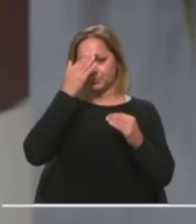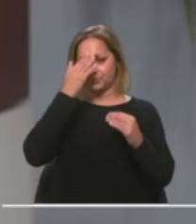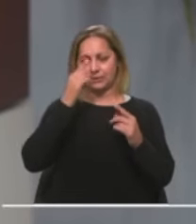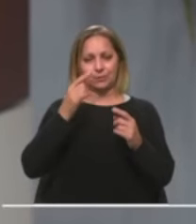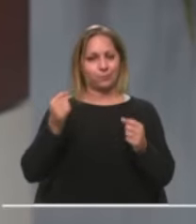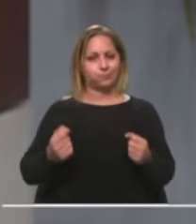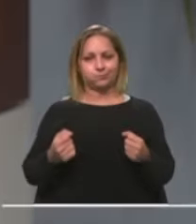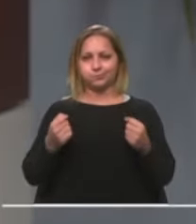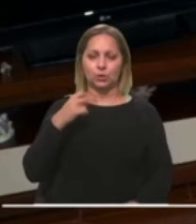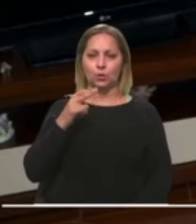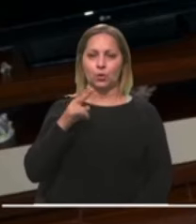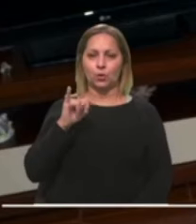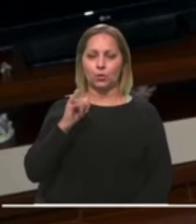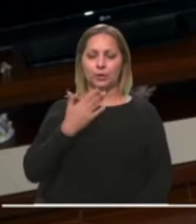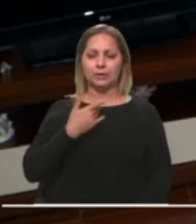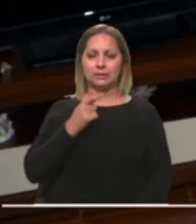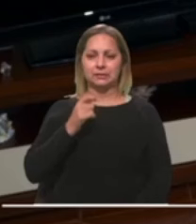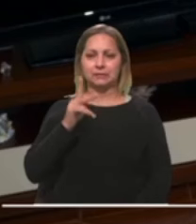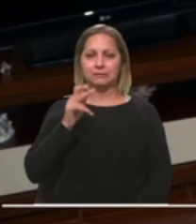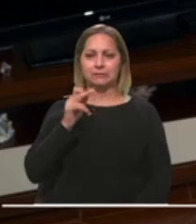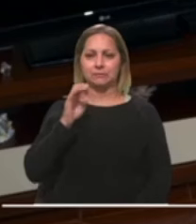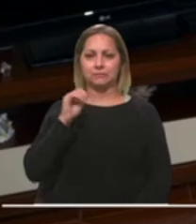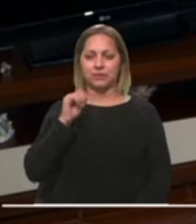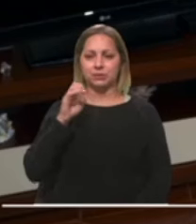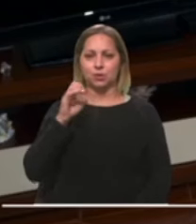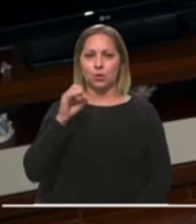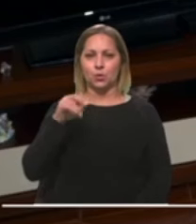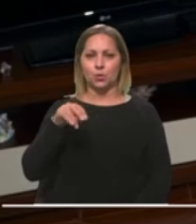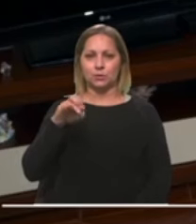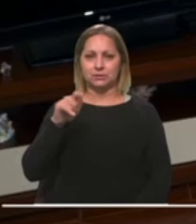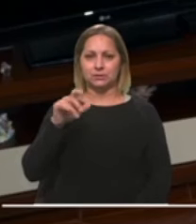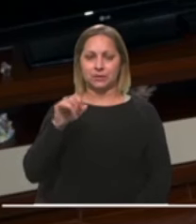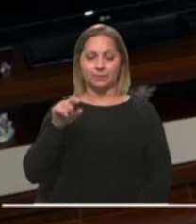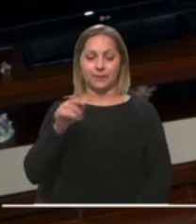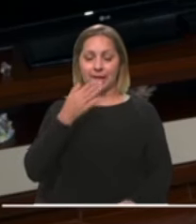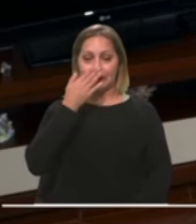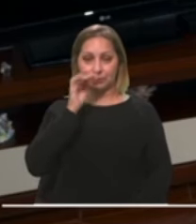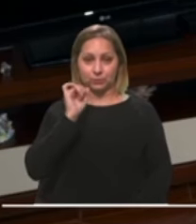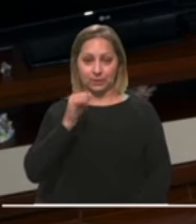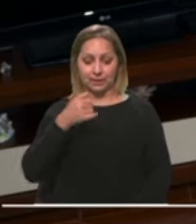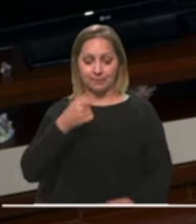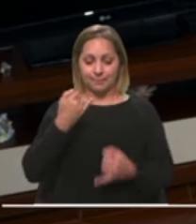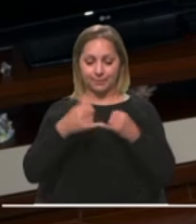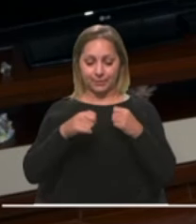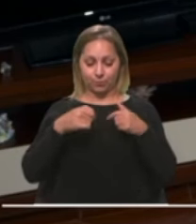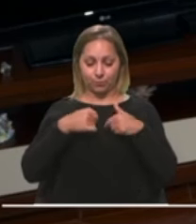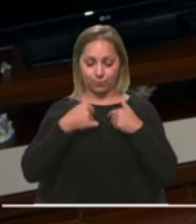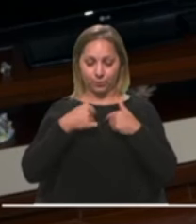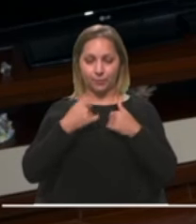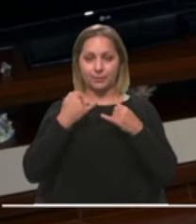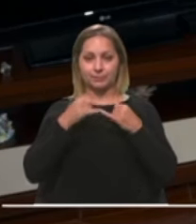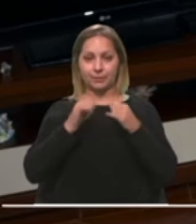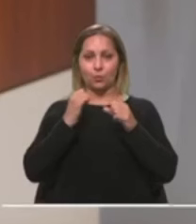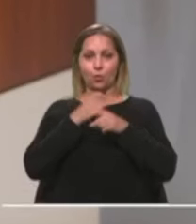iria realizar. Os comportamentos da Alda punham em risco quer a Alda, quer as outras pessoas.